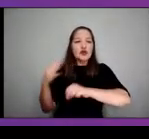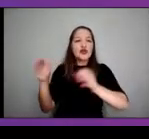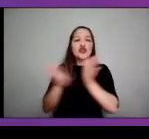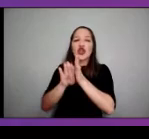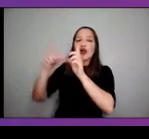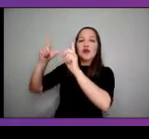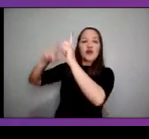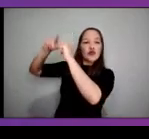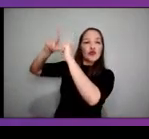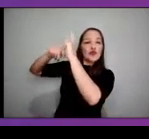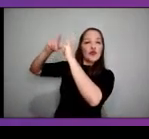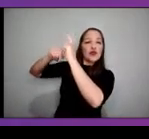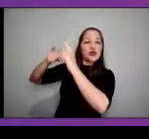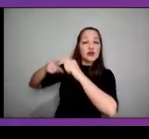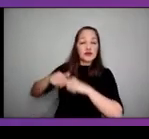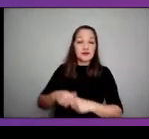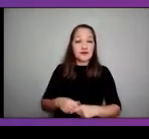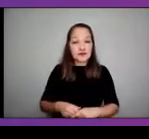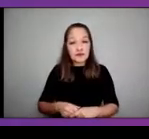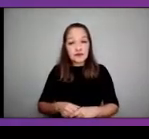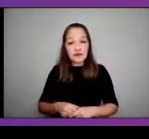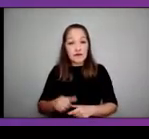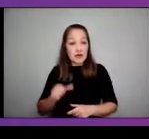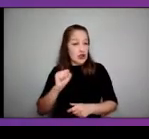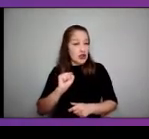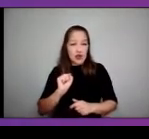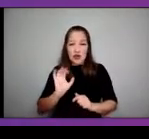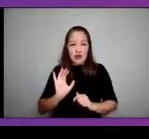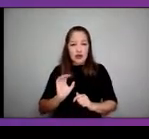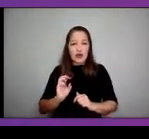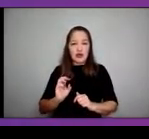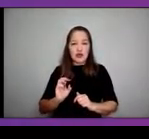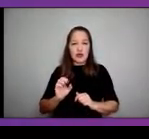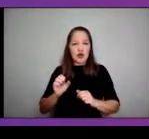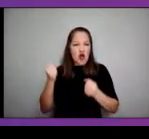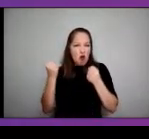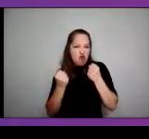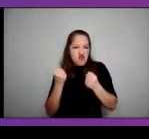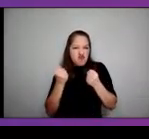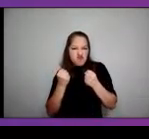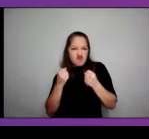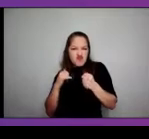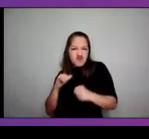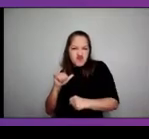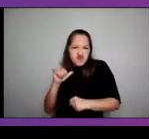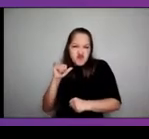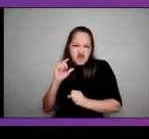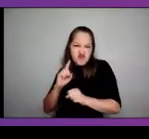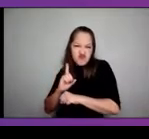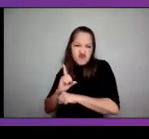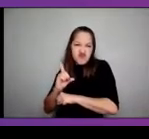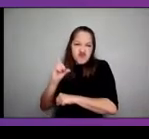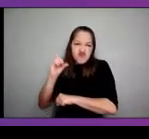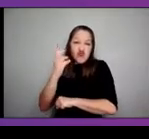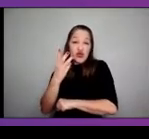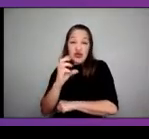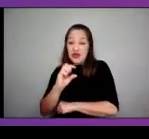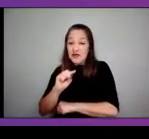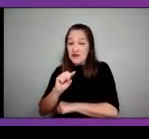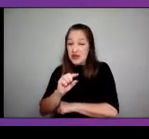levaria se eu pegar o supersônico a 3 mil que nós pouco por hora né eu vou chegar vou levar uns 1 milhão